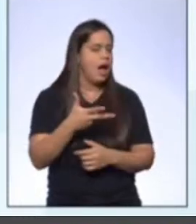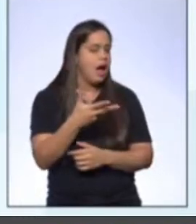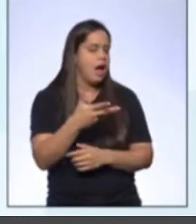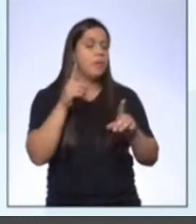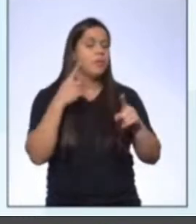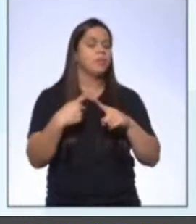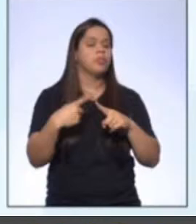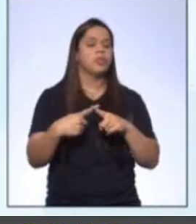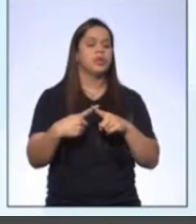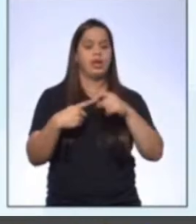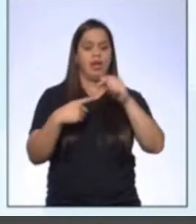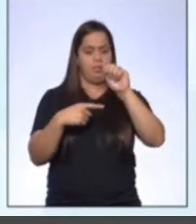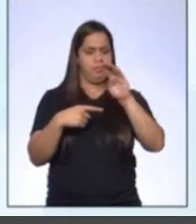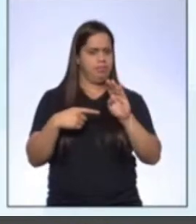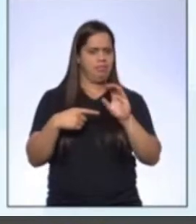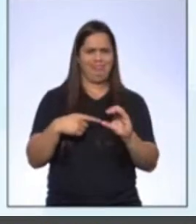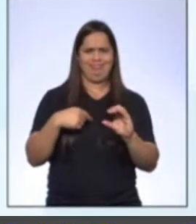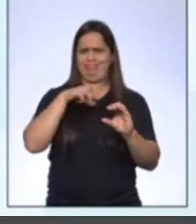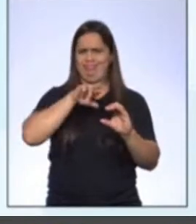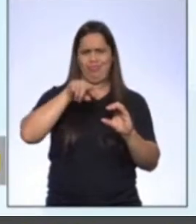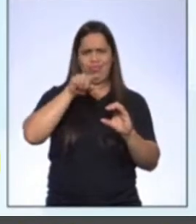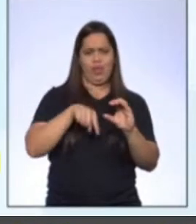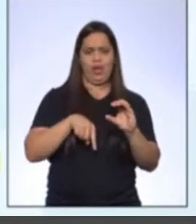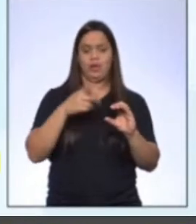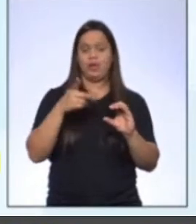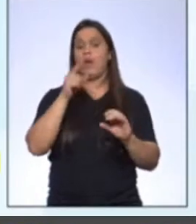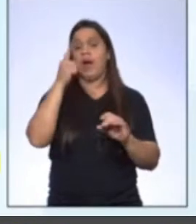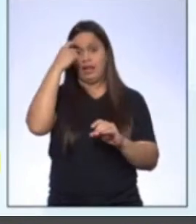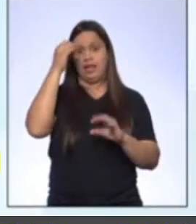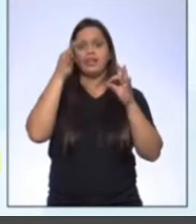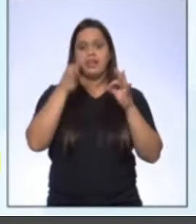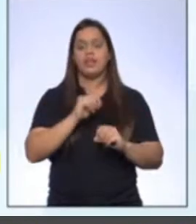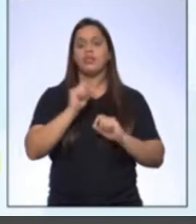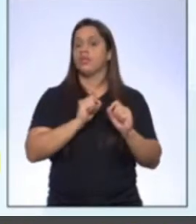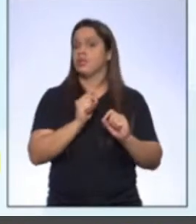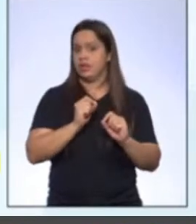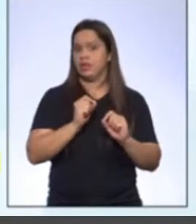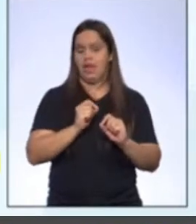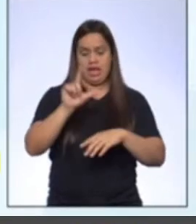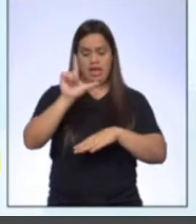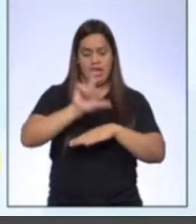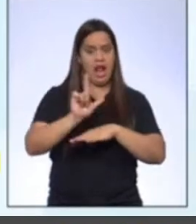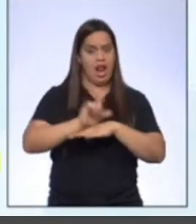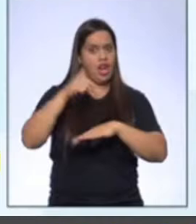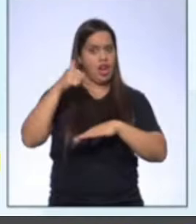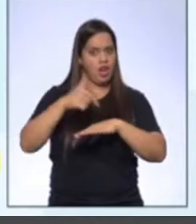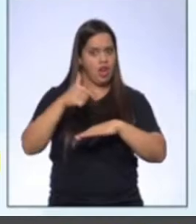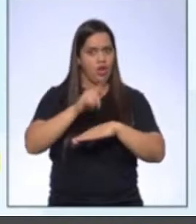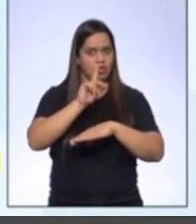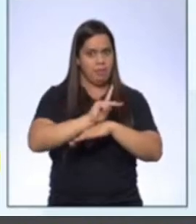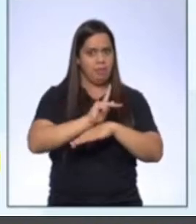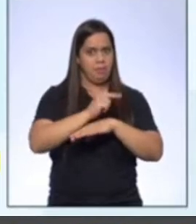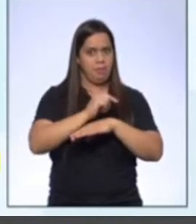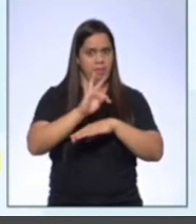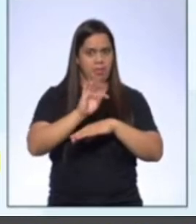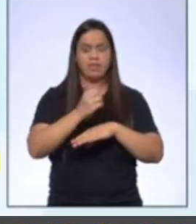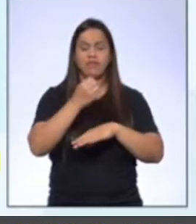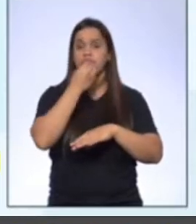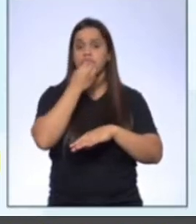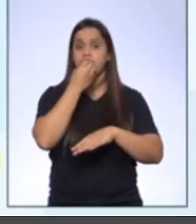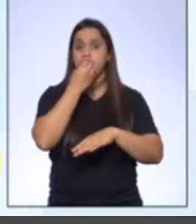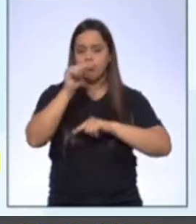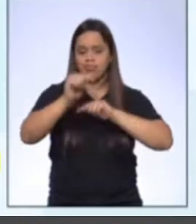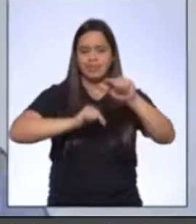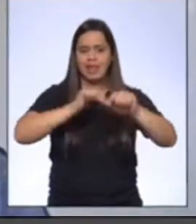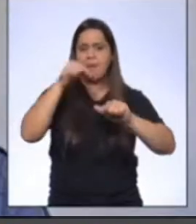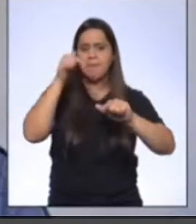única alternativa possível, né? A ideia é essa, convencer o leitor de que eles fazem um trabalho tão bom de banho e tosa que o seu cachorro